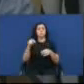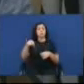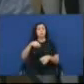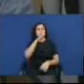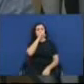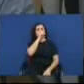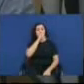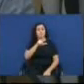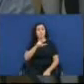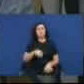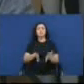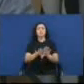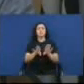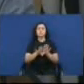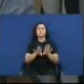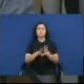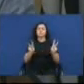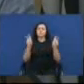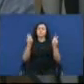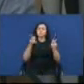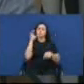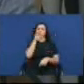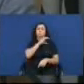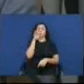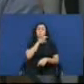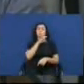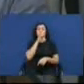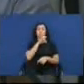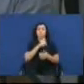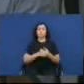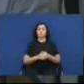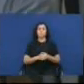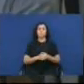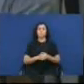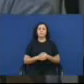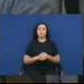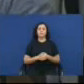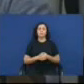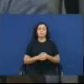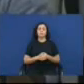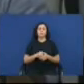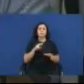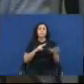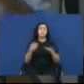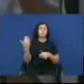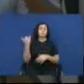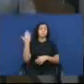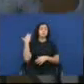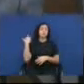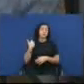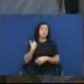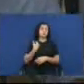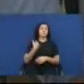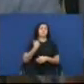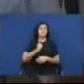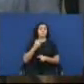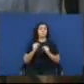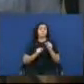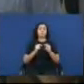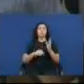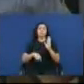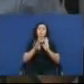de Limeira possa tratar esse assunto com a devida brevidade. E segundo a informação que eu obtive semana passada, este projeto